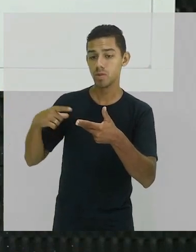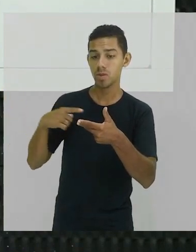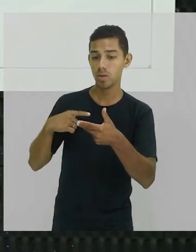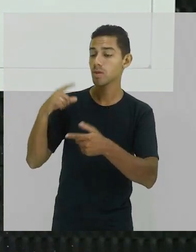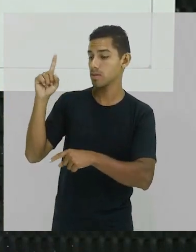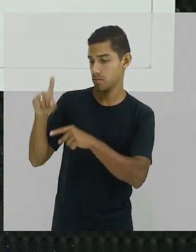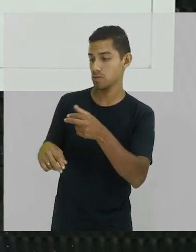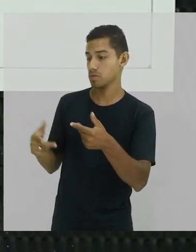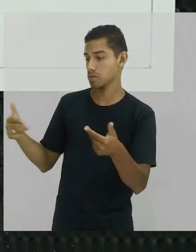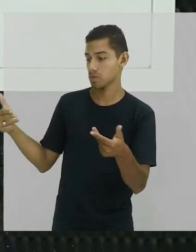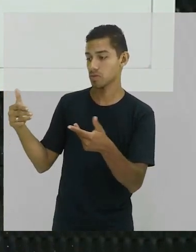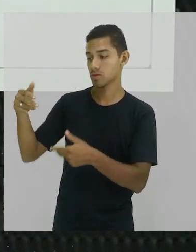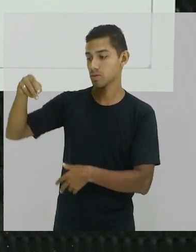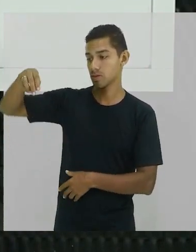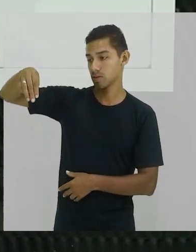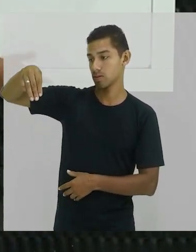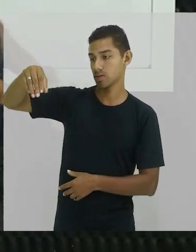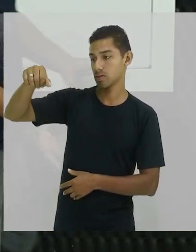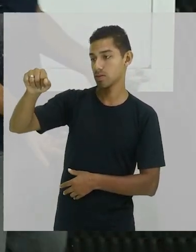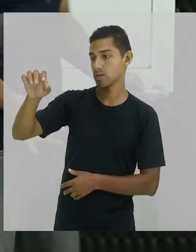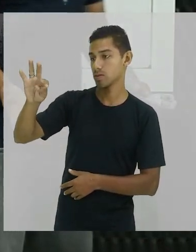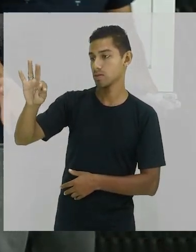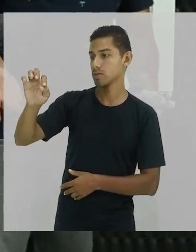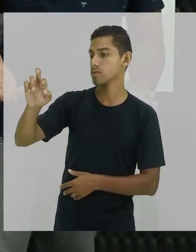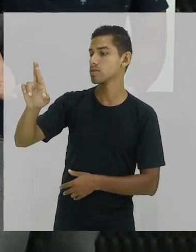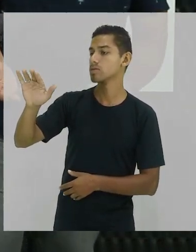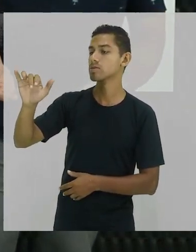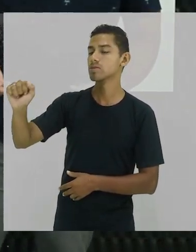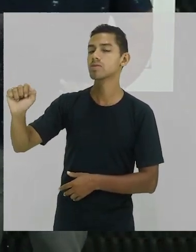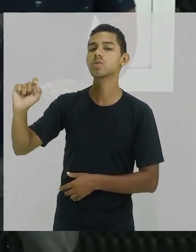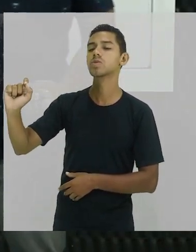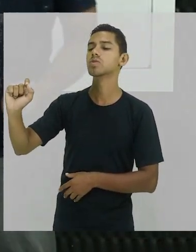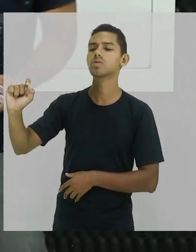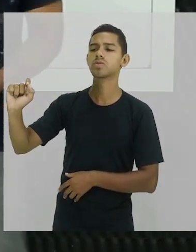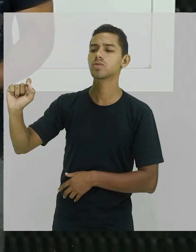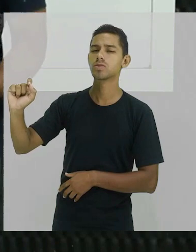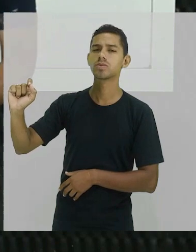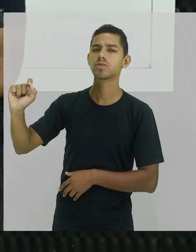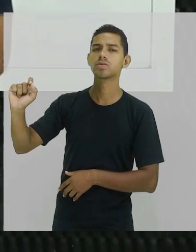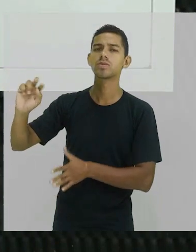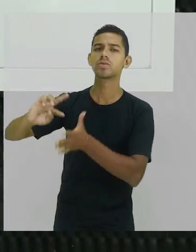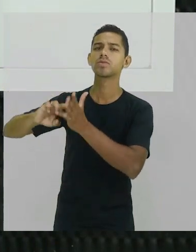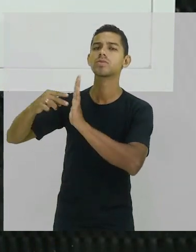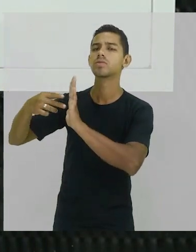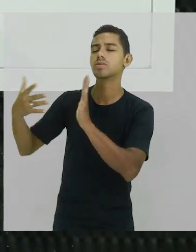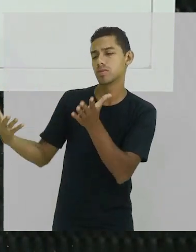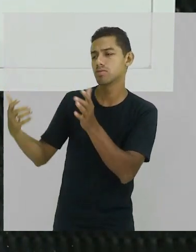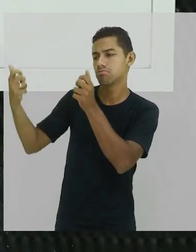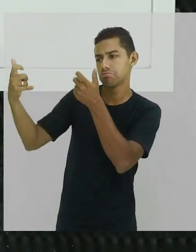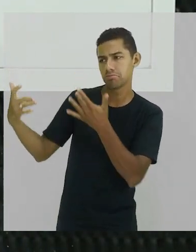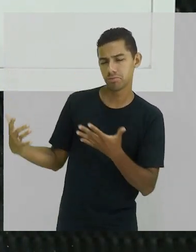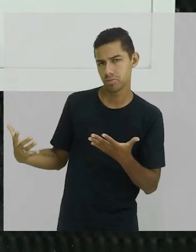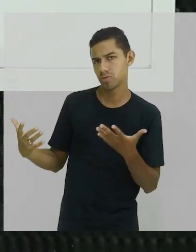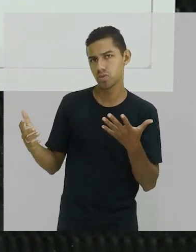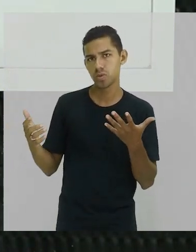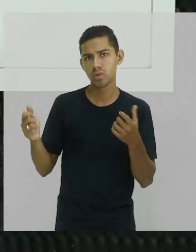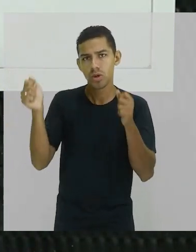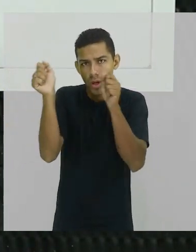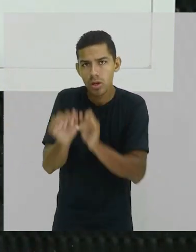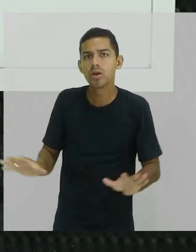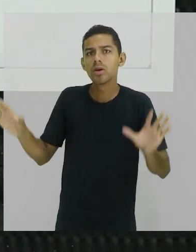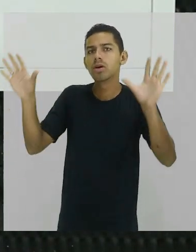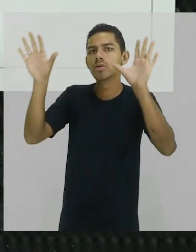tipo de matéria, ok? Primeiro, o que é matéria? Certo? Para a gente poder aqui